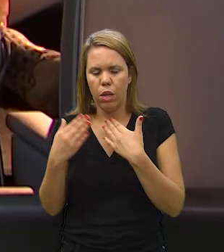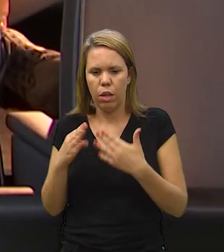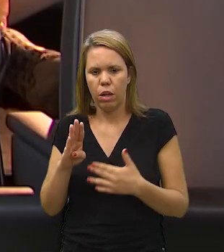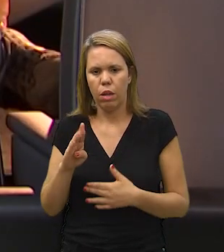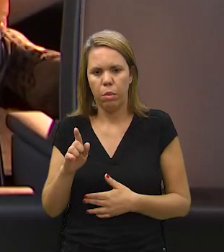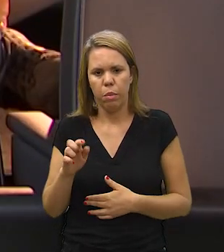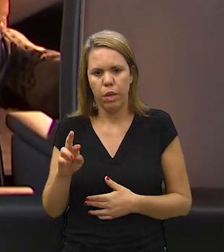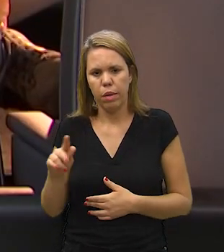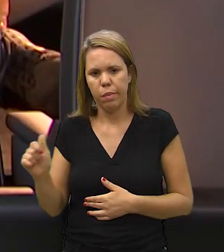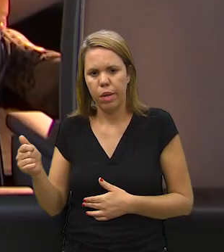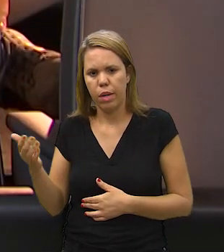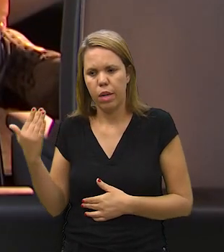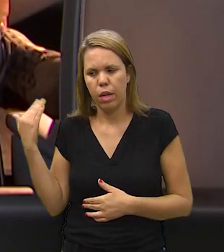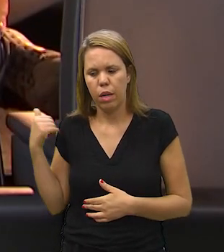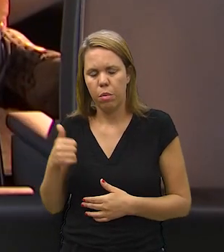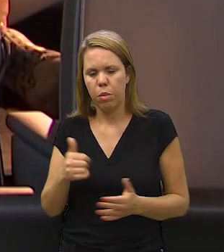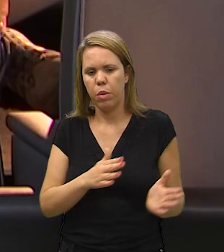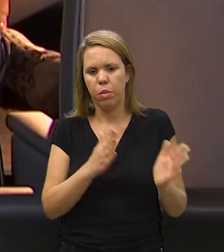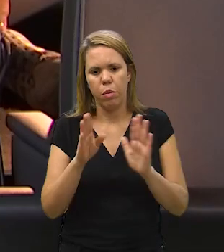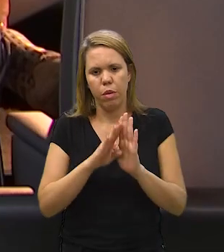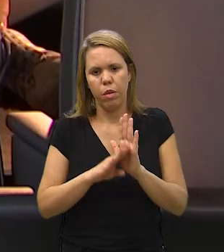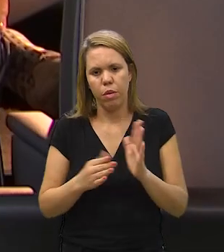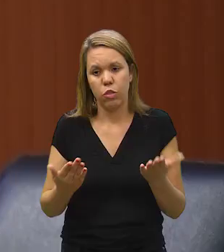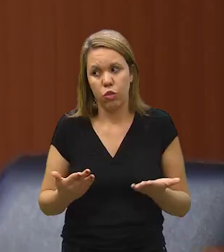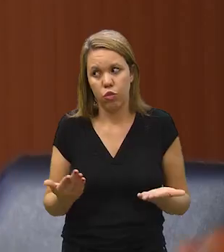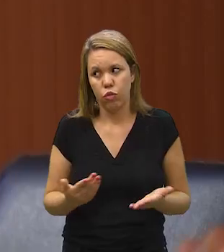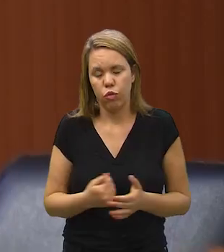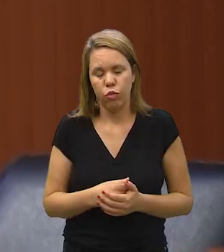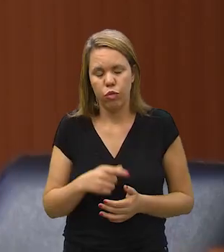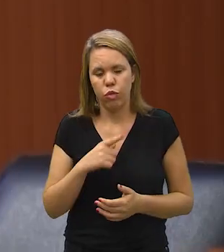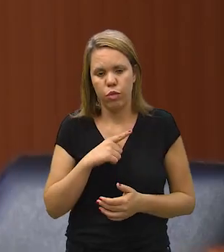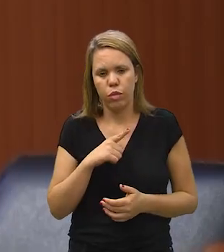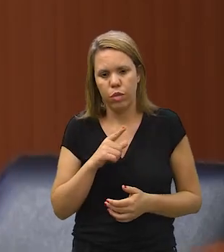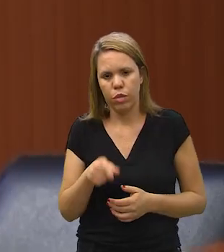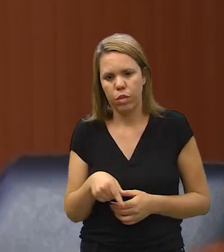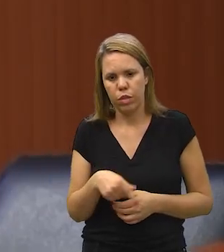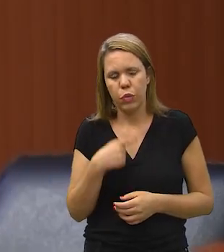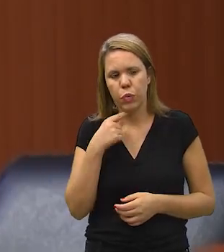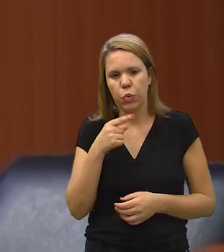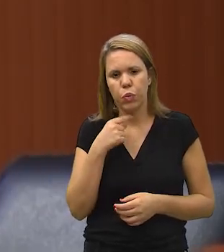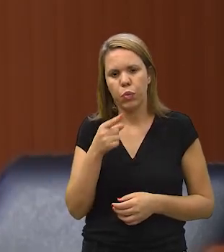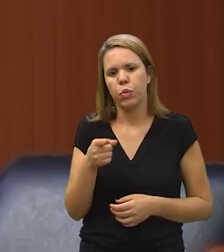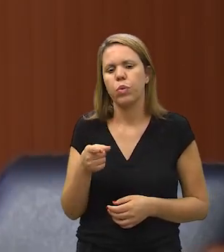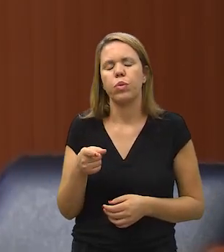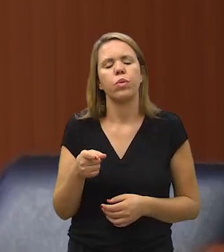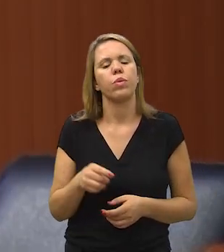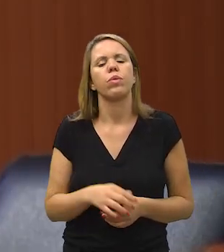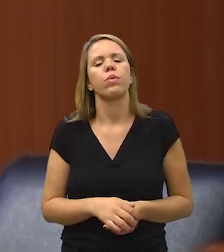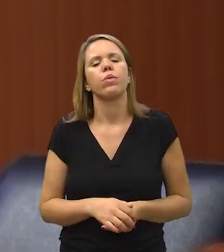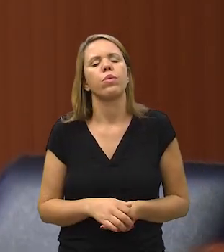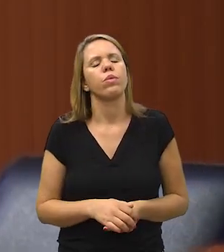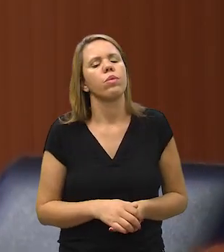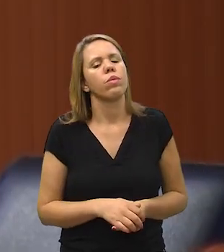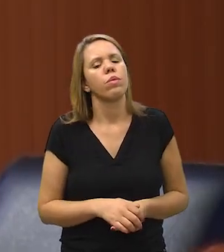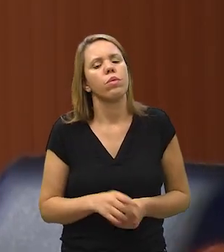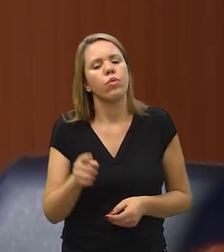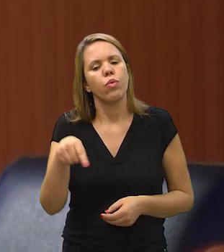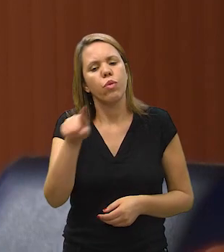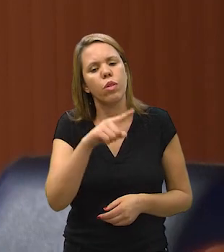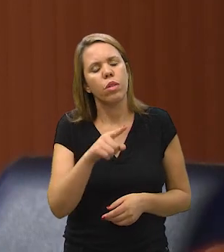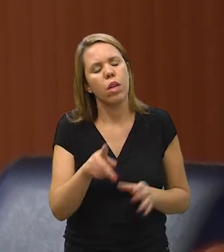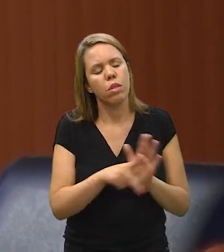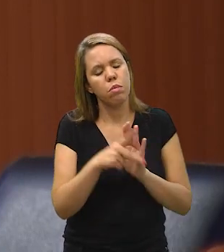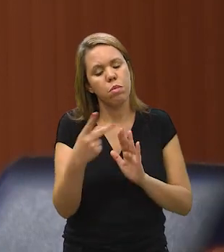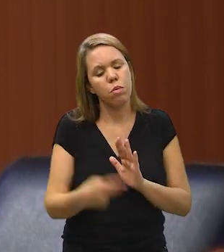Conversando com a Bárbara, lá no primeiro bloco, né, tem essa dúvida de